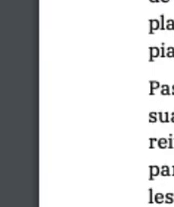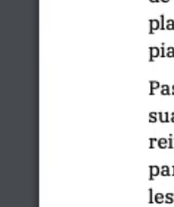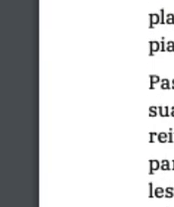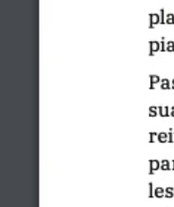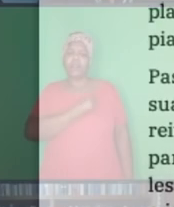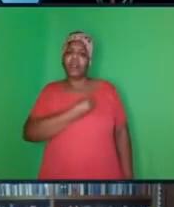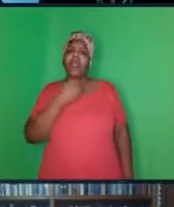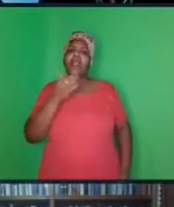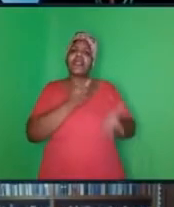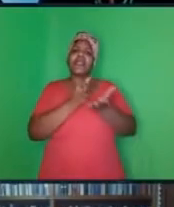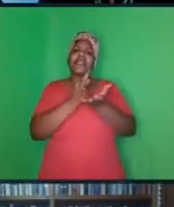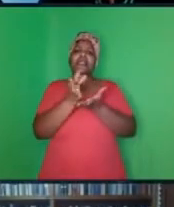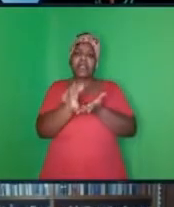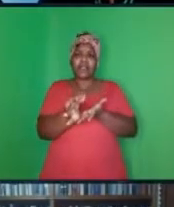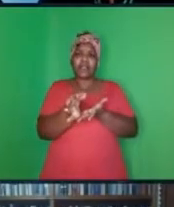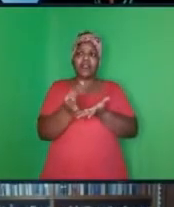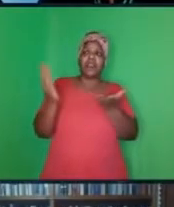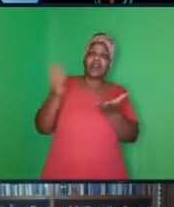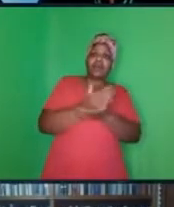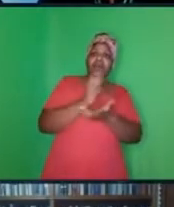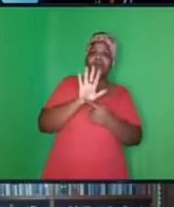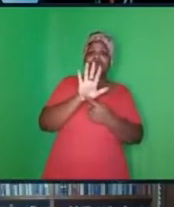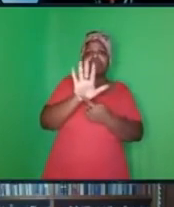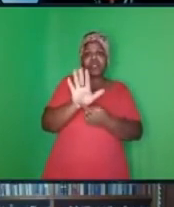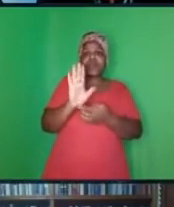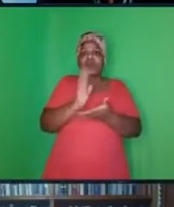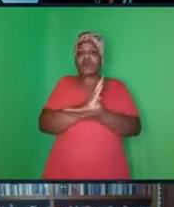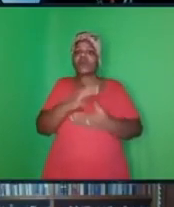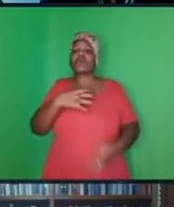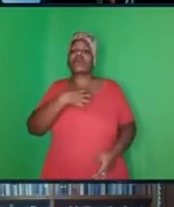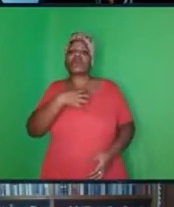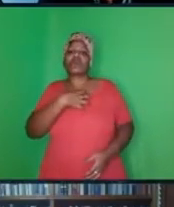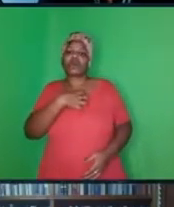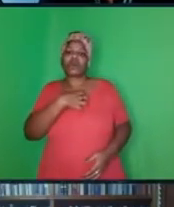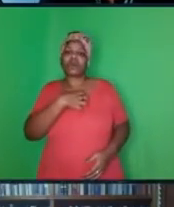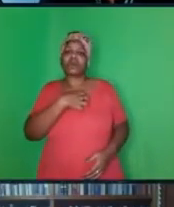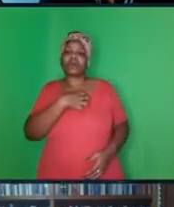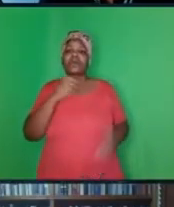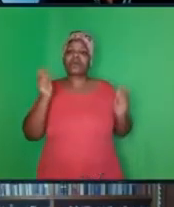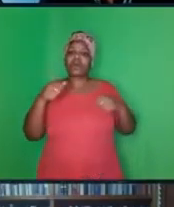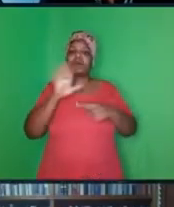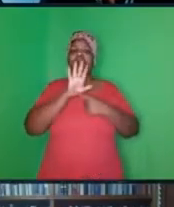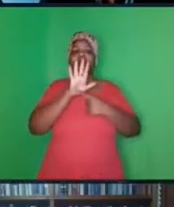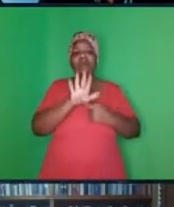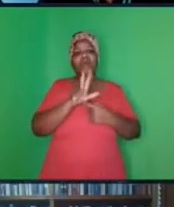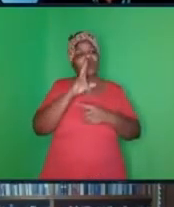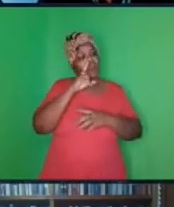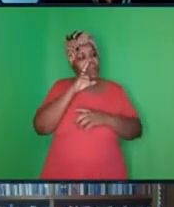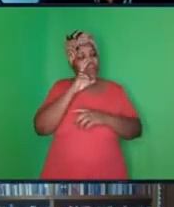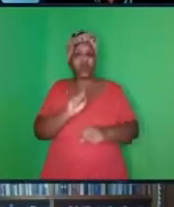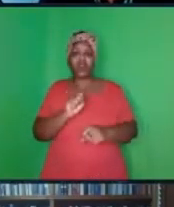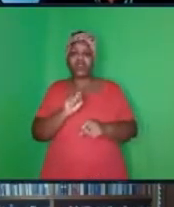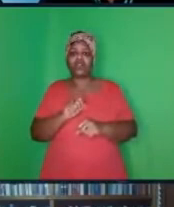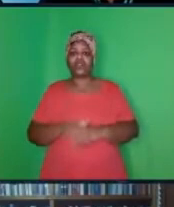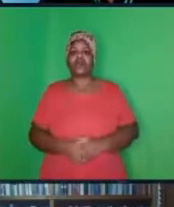do CFP. O Conselho Federal de Psicologia e a Associação Brasileira de Ensino de Psicologia realizaram na quinta